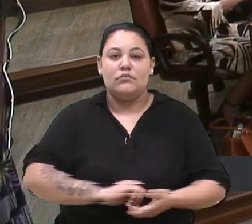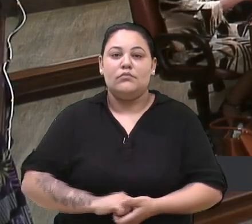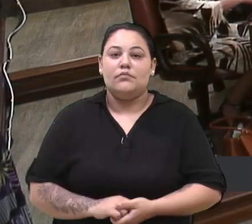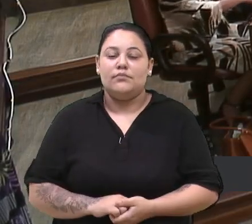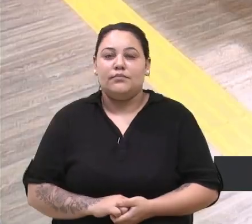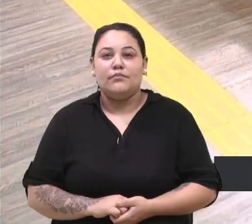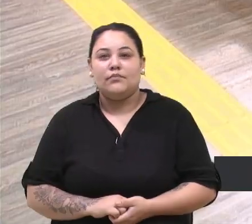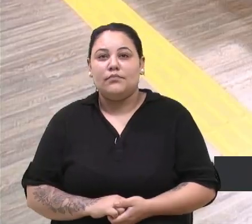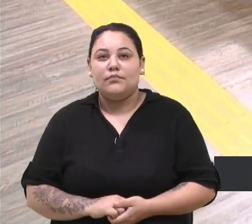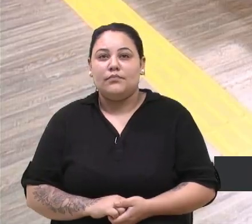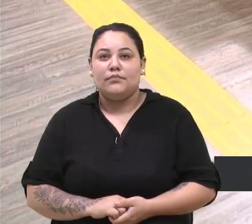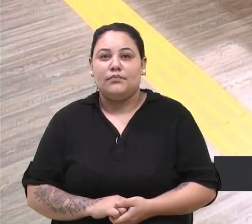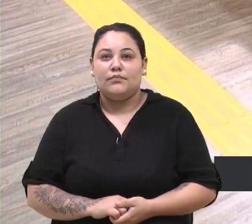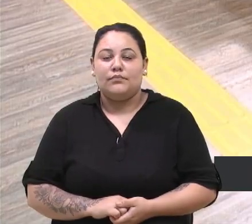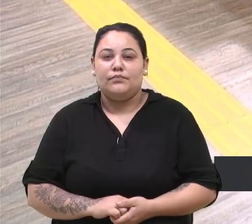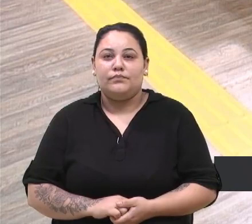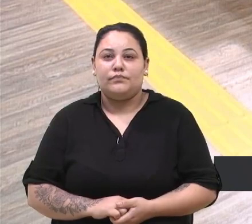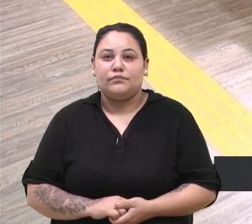Obrigado.